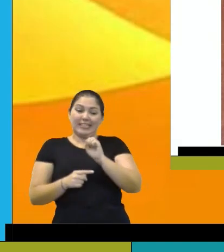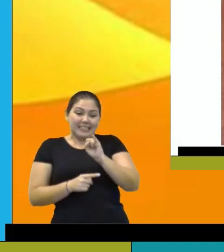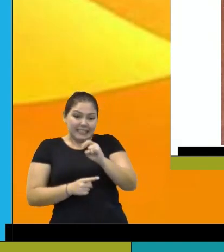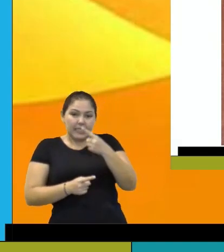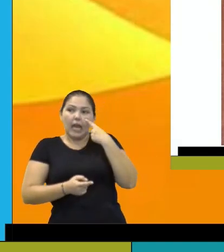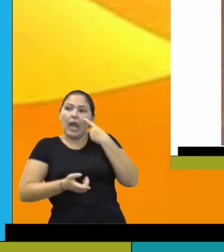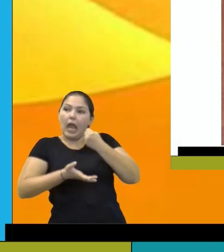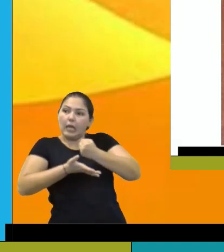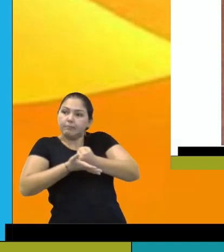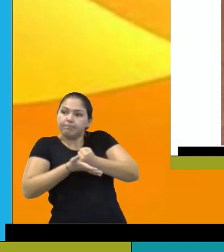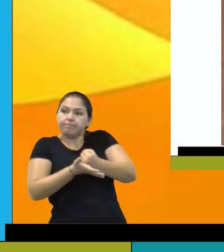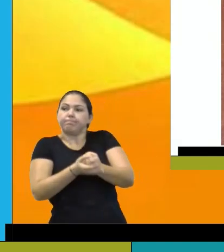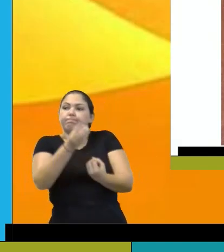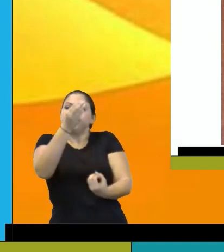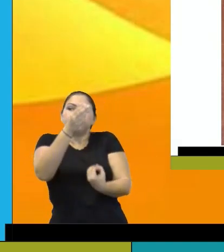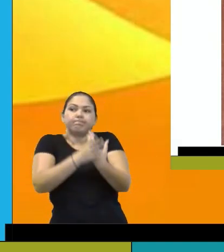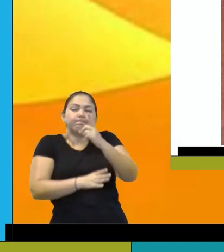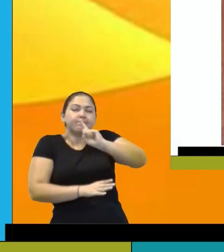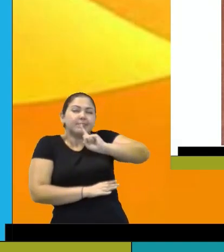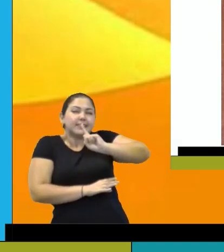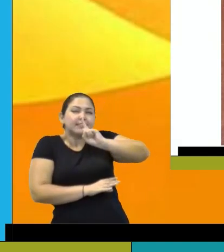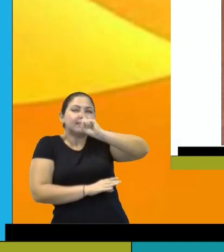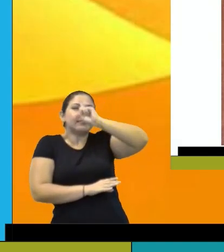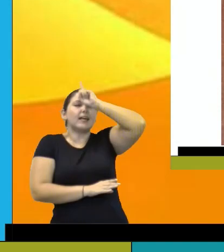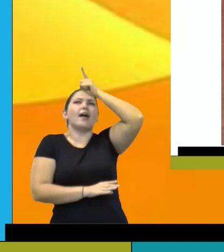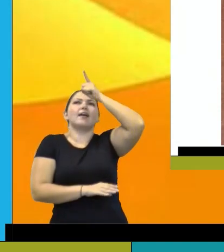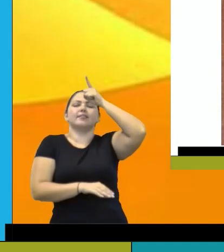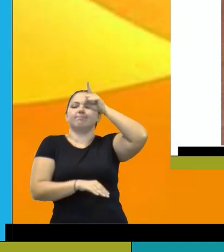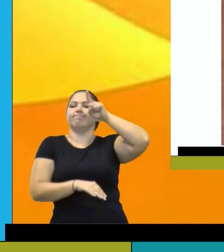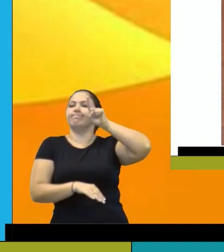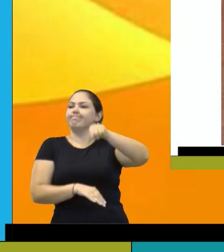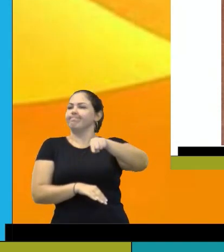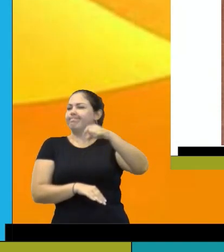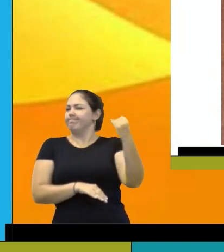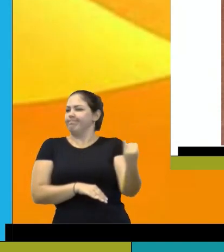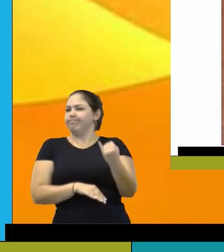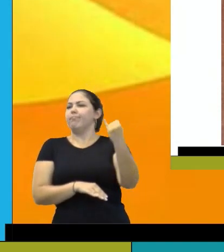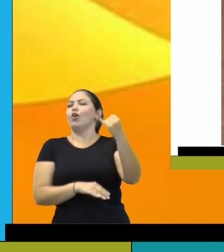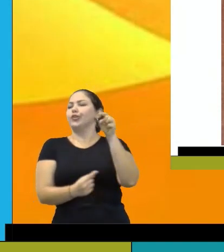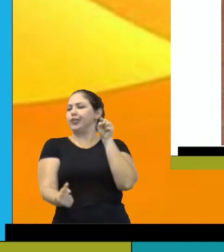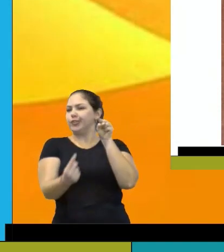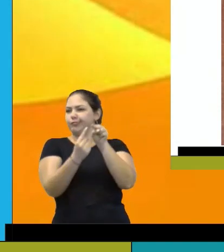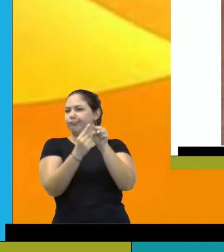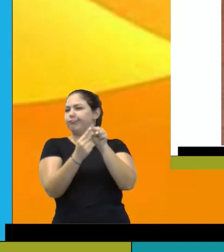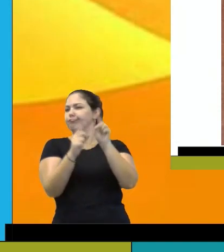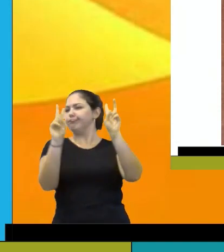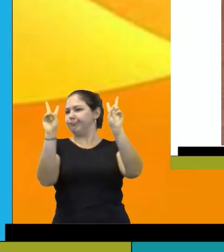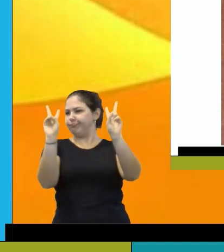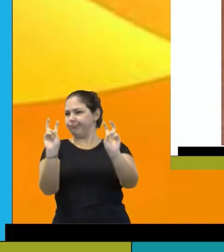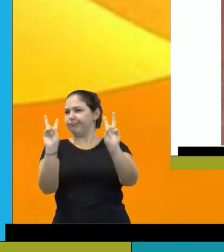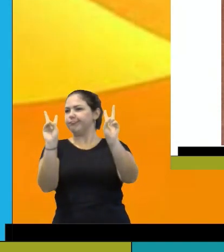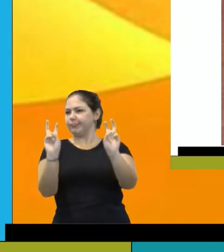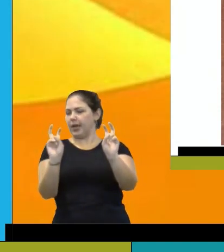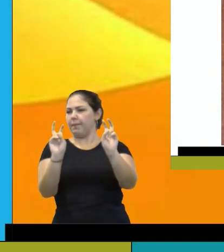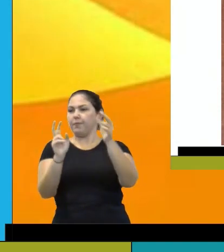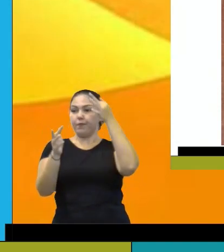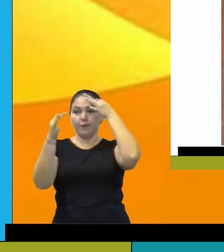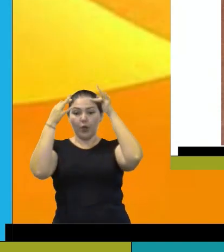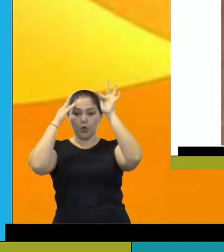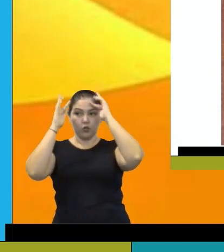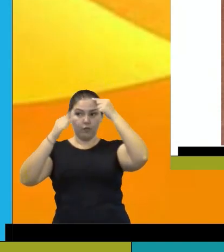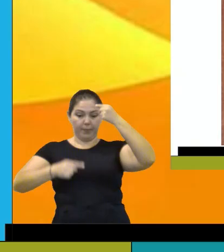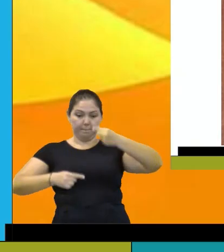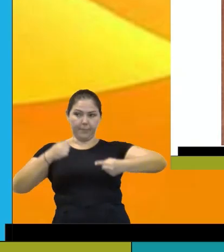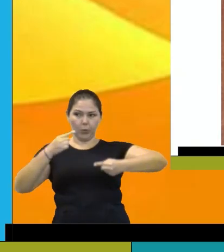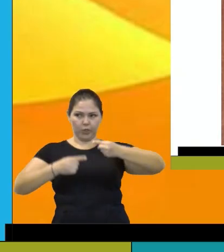tal modo a ter inaugurado uma nova concepção. E foi exatamente isso que ele fez. Quando nós falamos